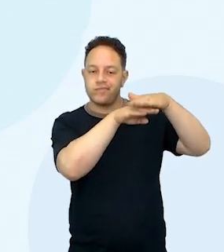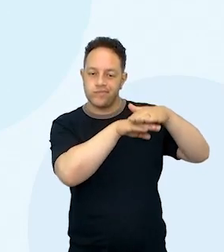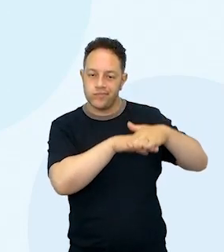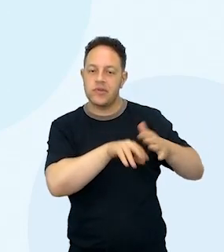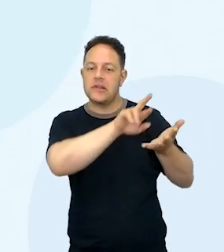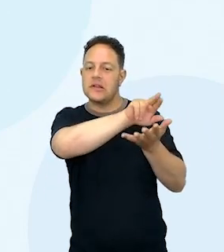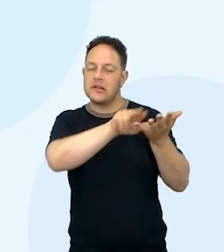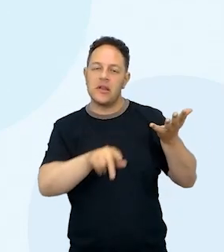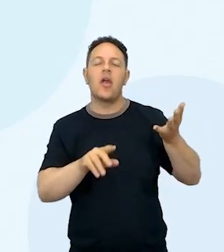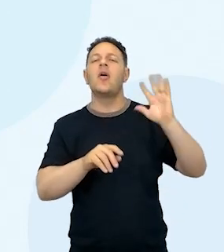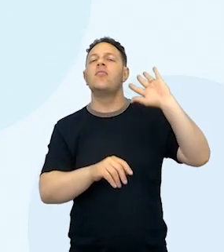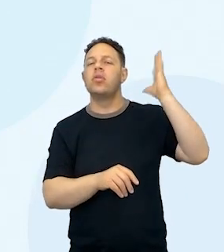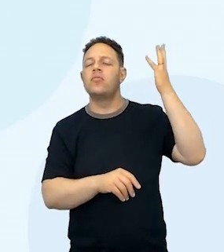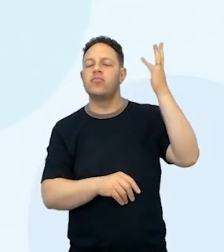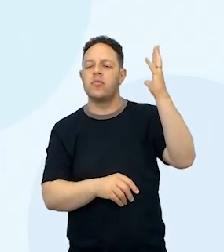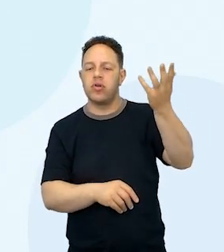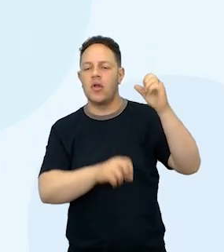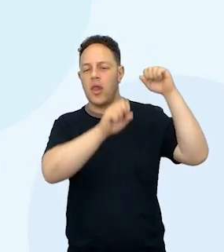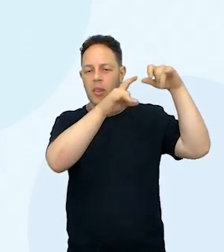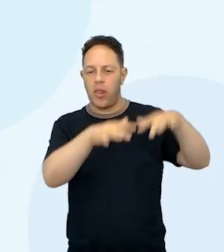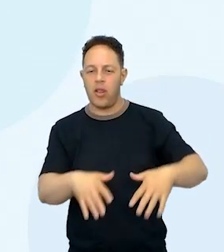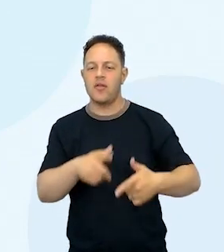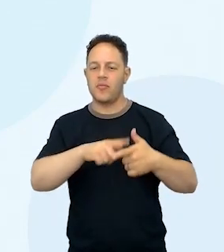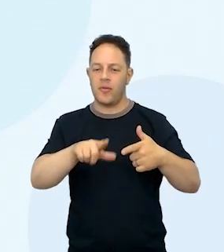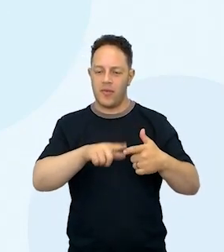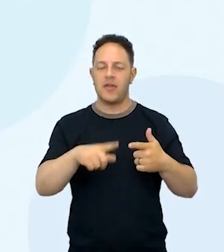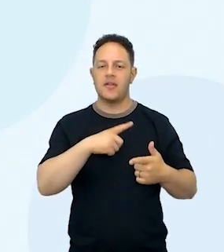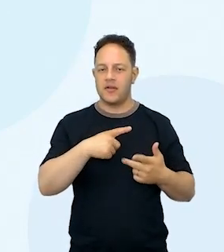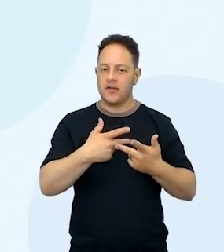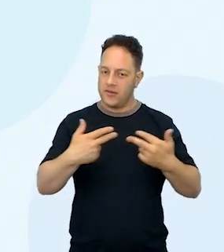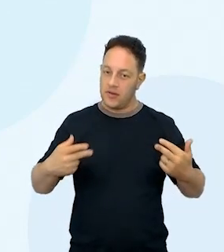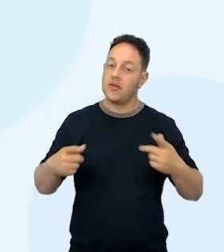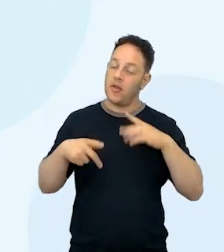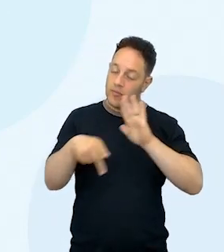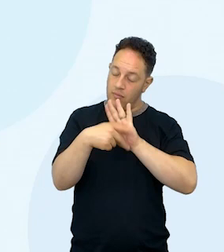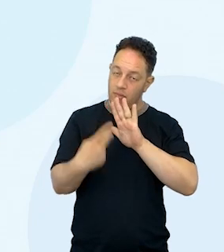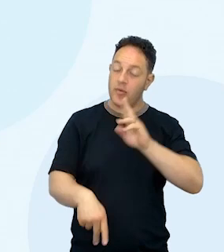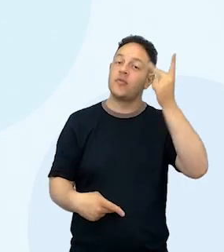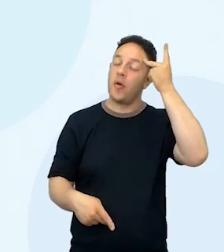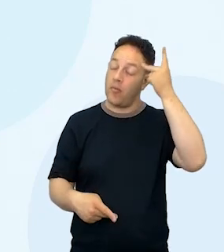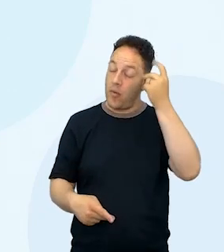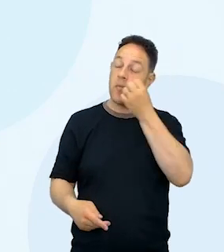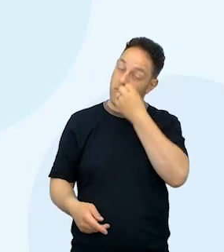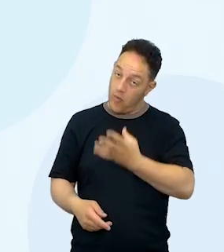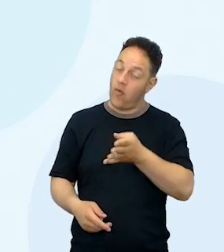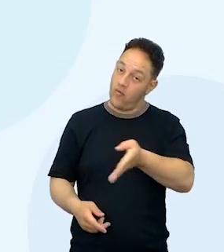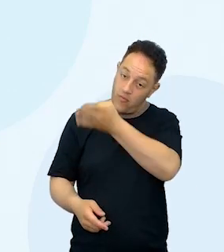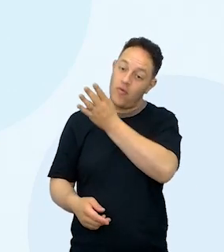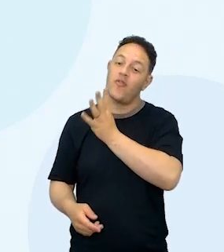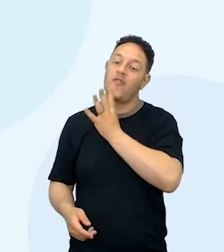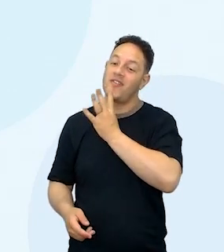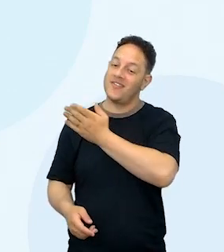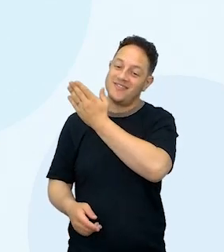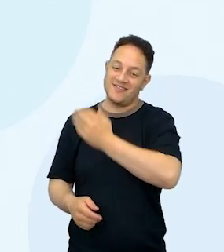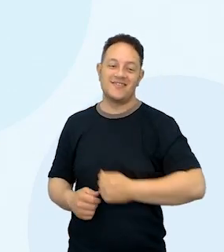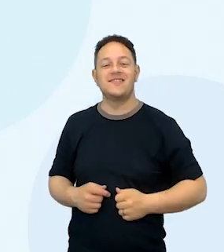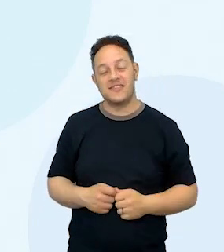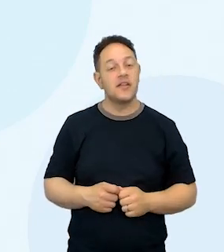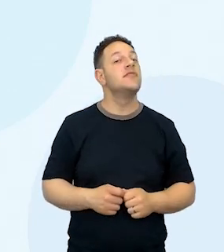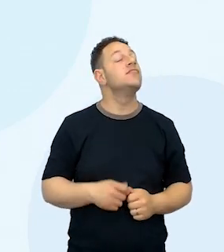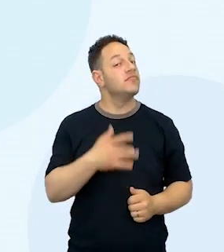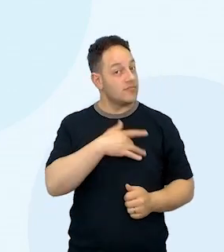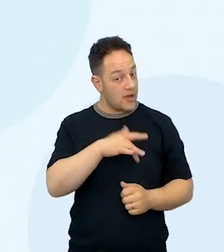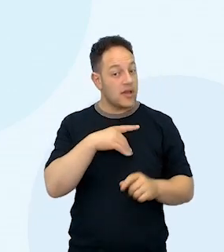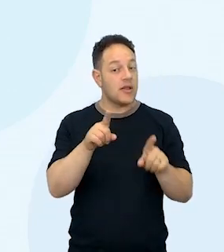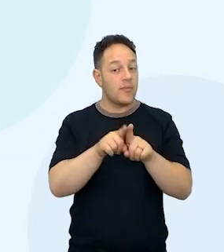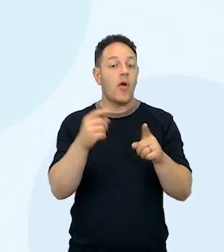eventos, acidentes e desastres relacionados a eventos geodinâmicos no estado de São Paulo, que vale a pena conhecer. tá? Vale a pena